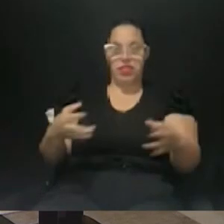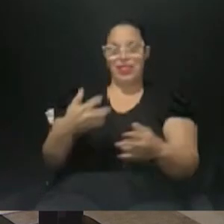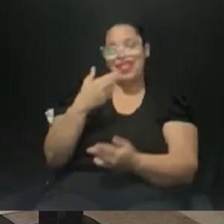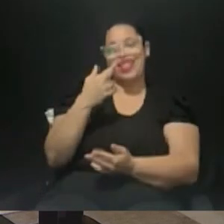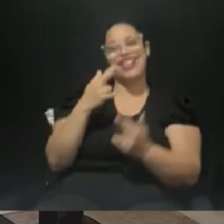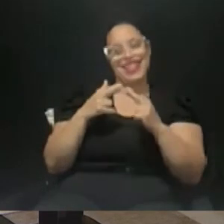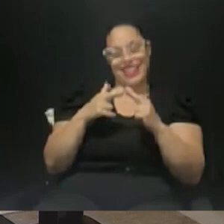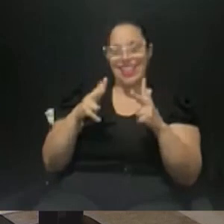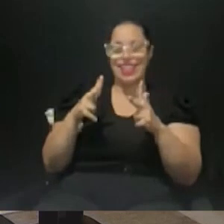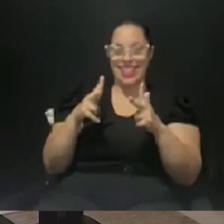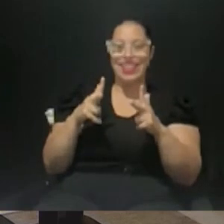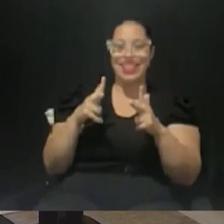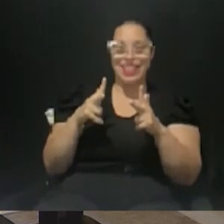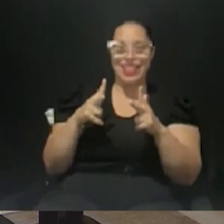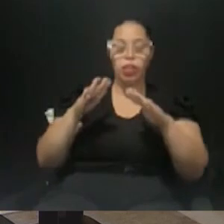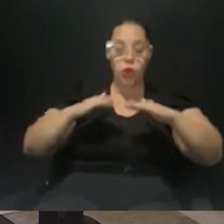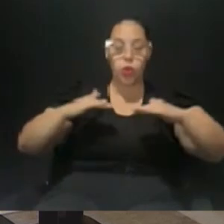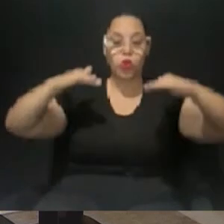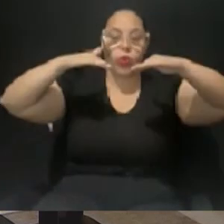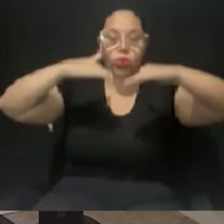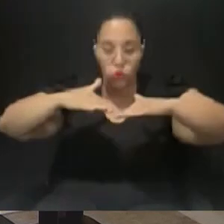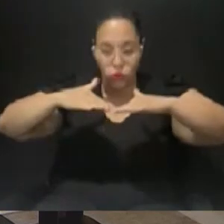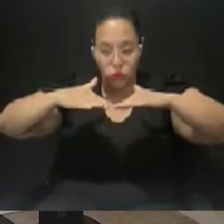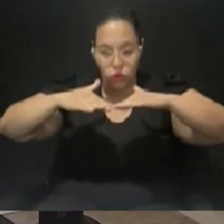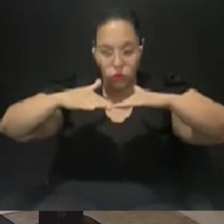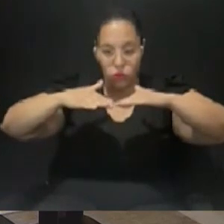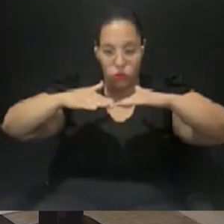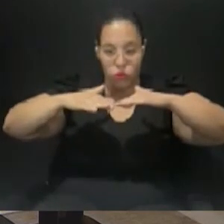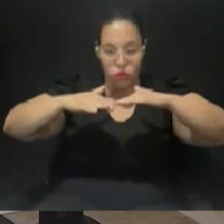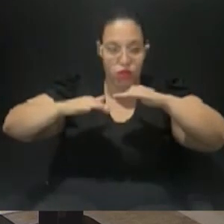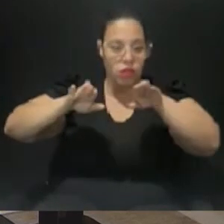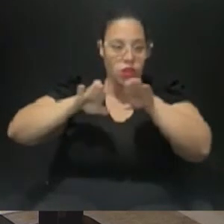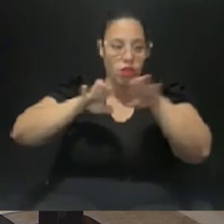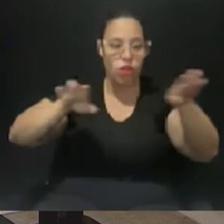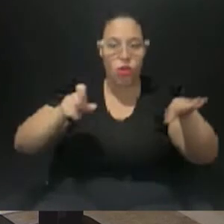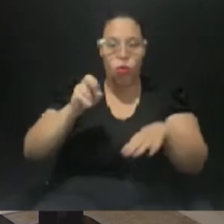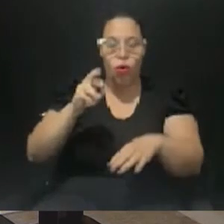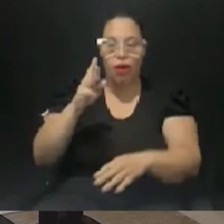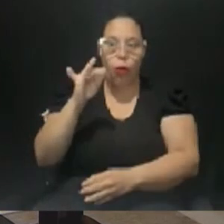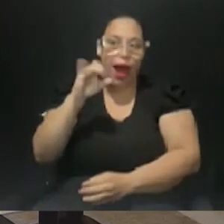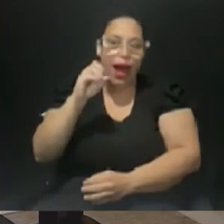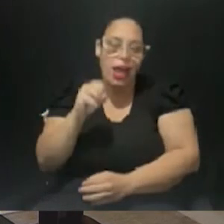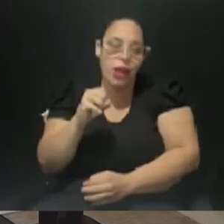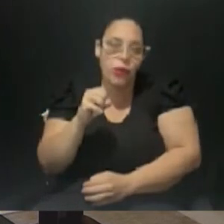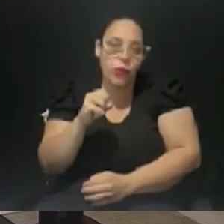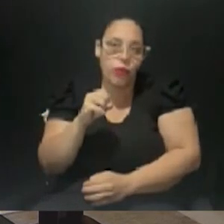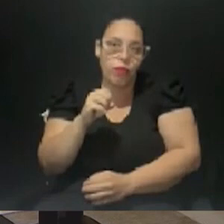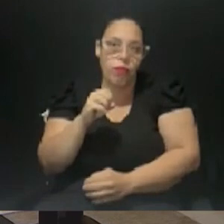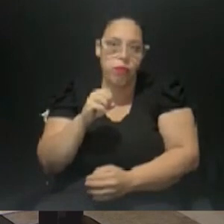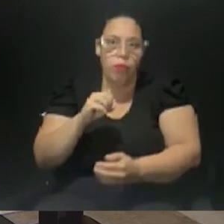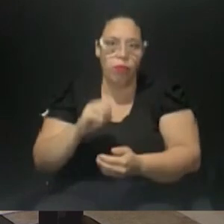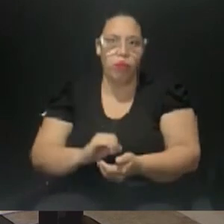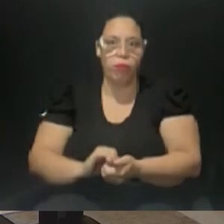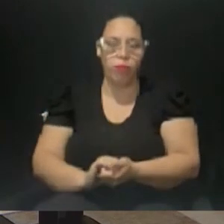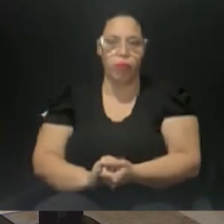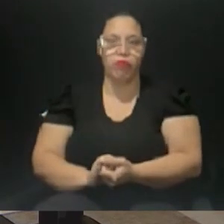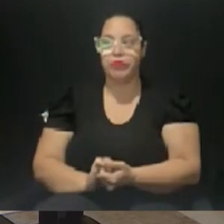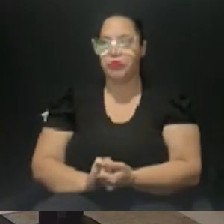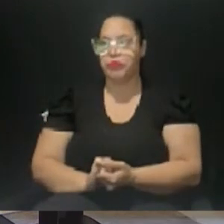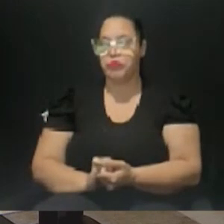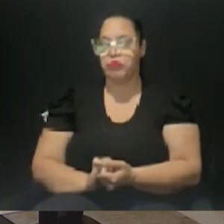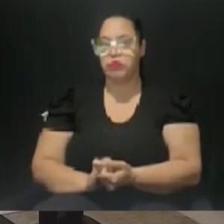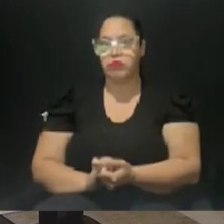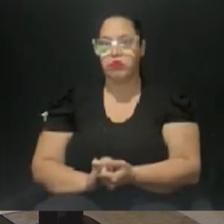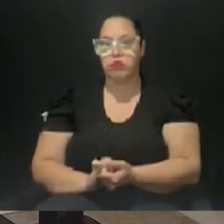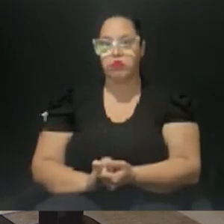ficava sobre o balcão quase que um aquário, né, de vidro com salsinha, lite. E era